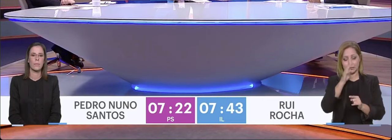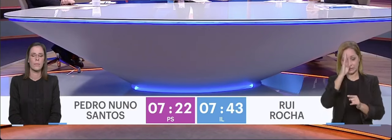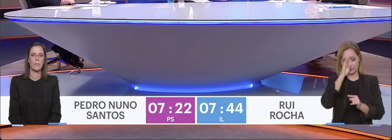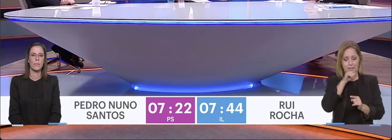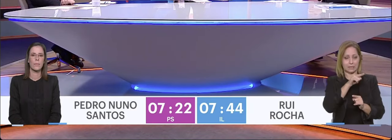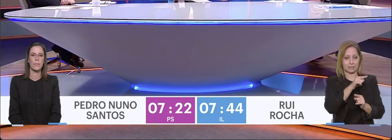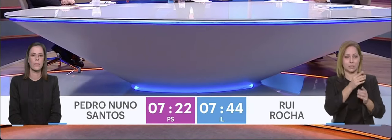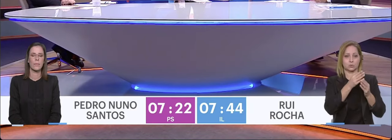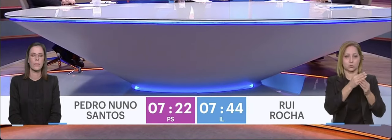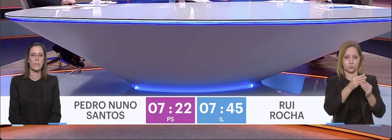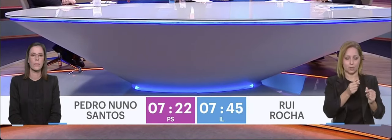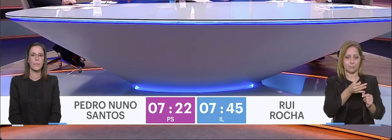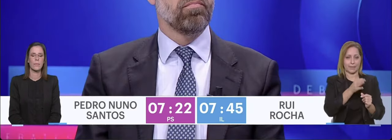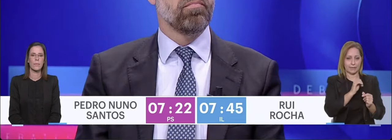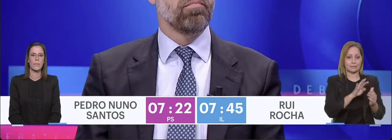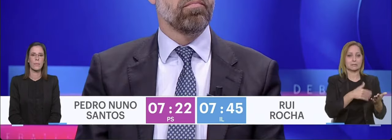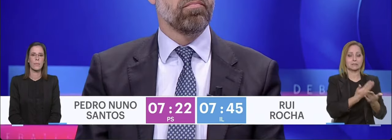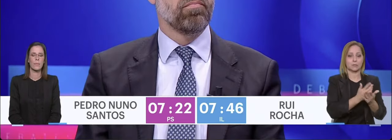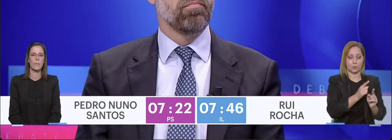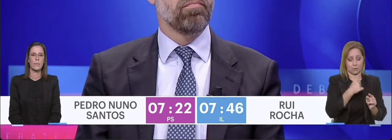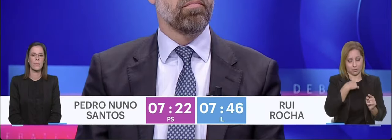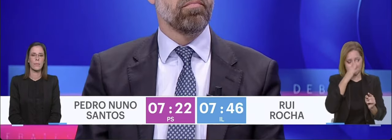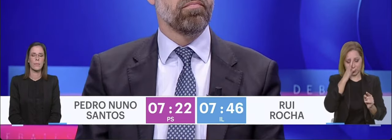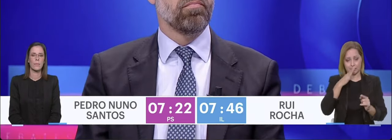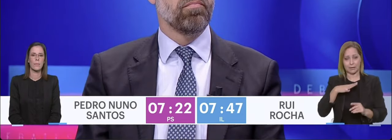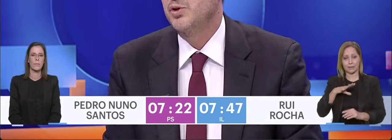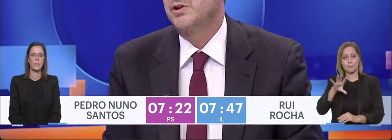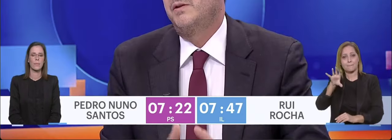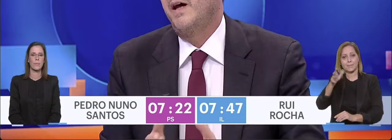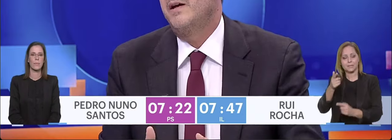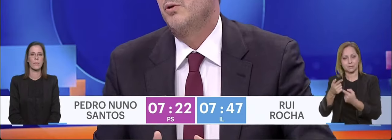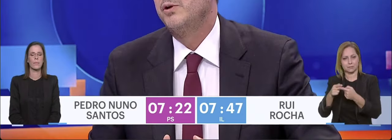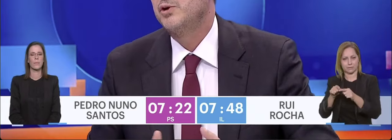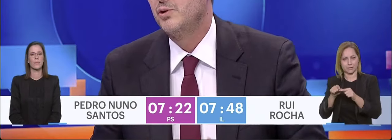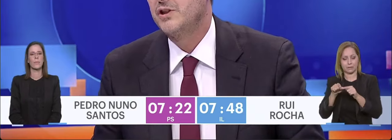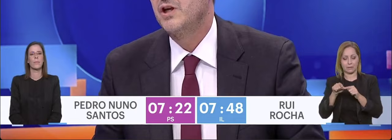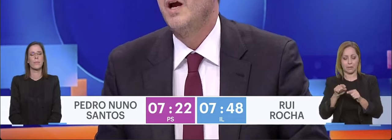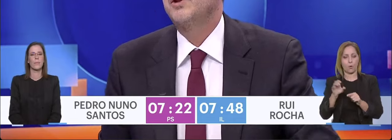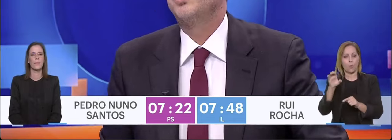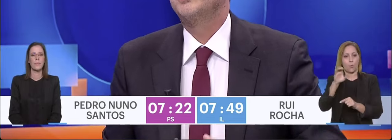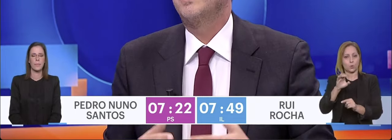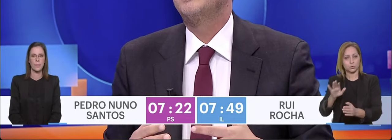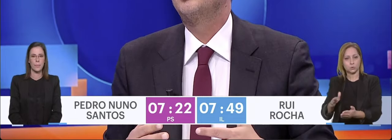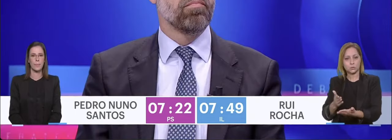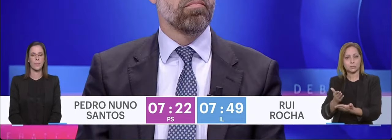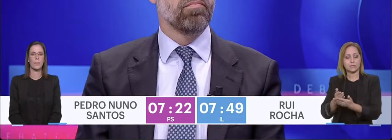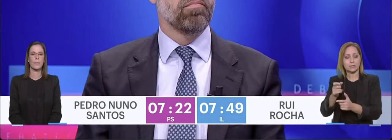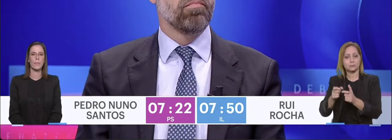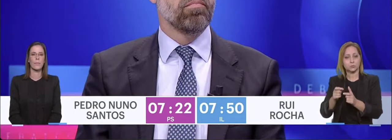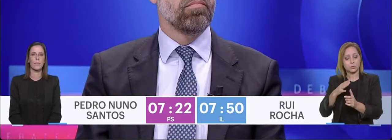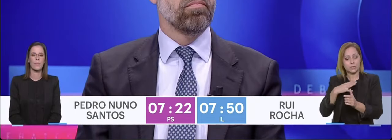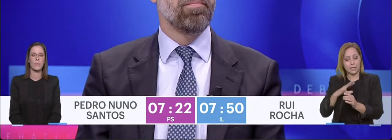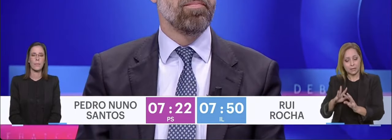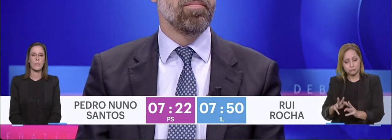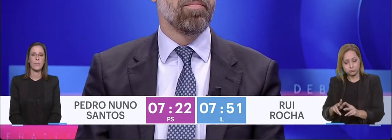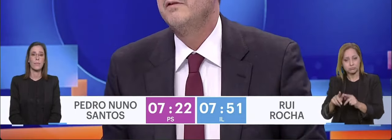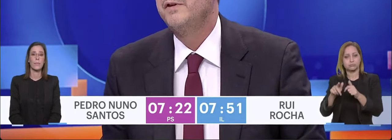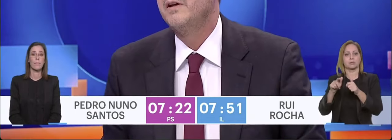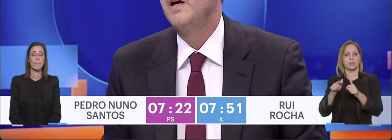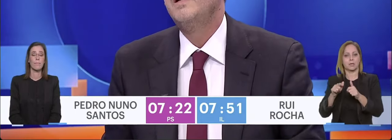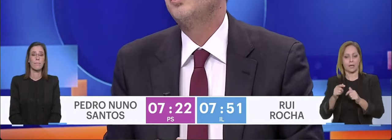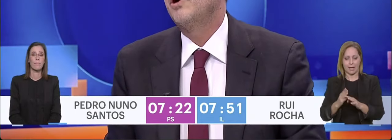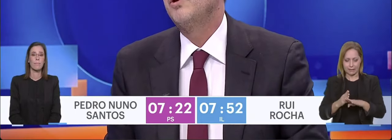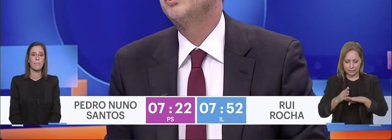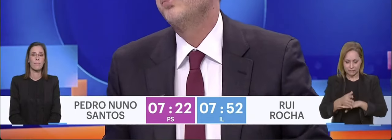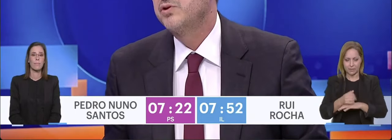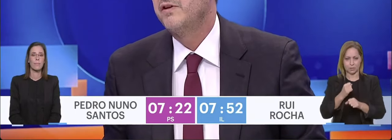de Pedro nos Santos e do PS trouxeram nós queremos um país diferente nós temos que dar condições às pessoas que querem Subir pelo seu trabalho de subirem